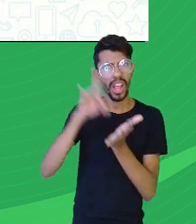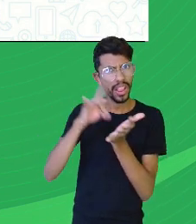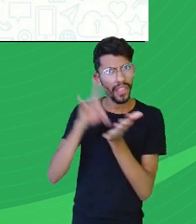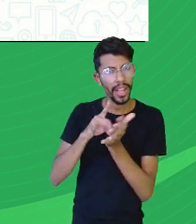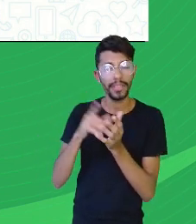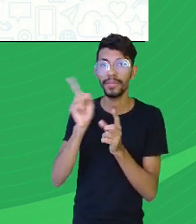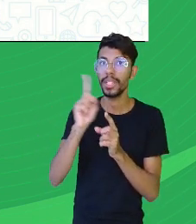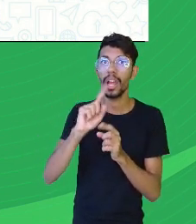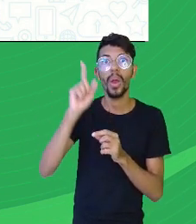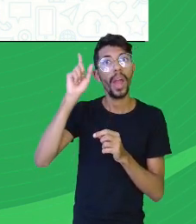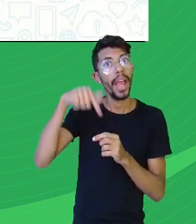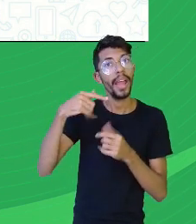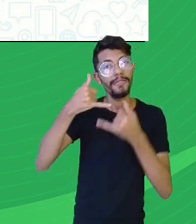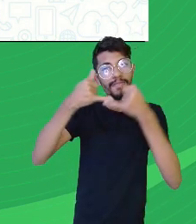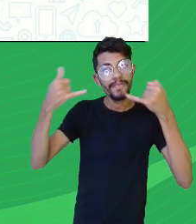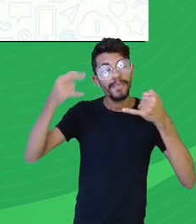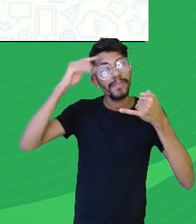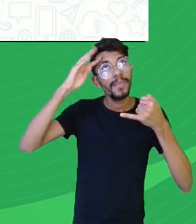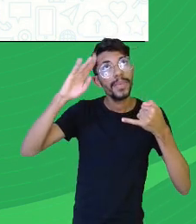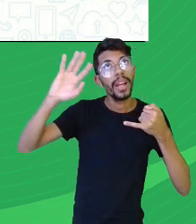Não, ela é uma linha